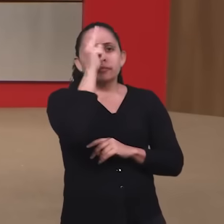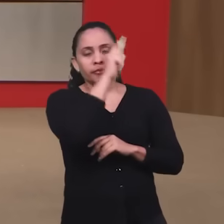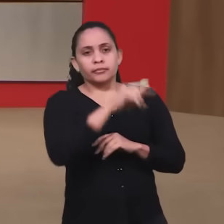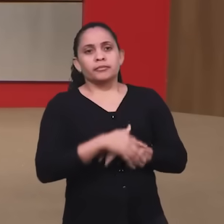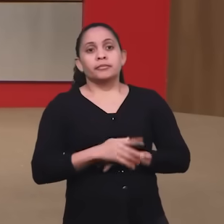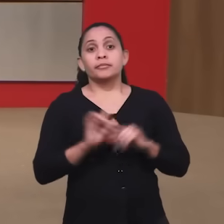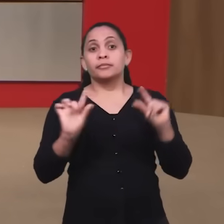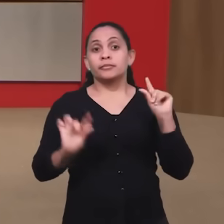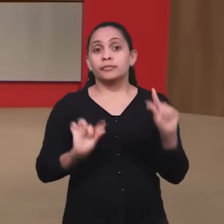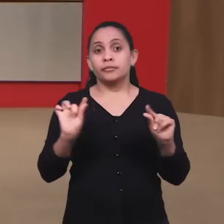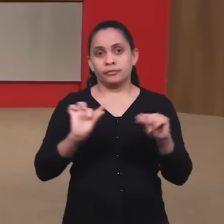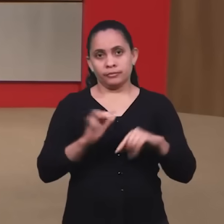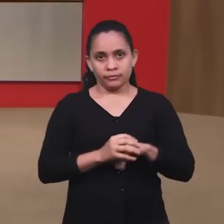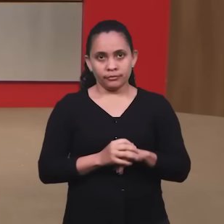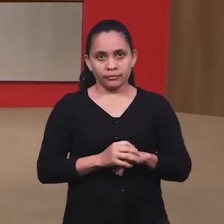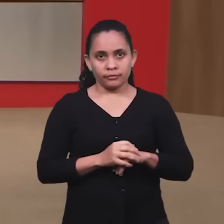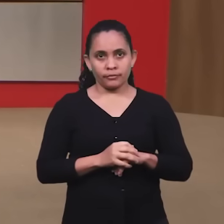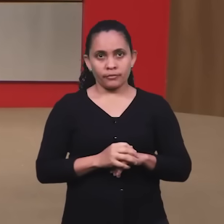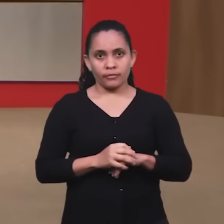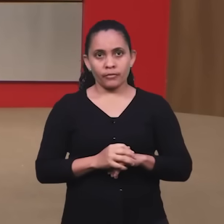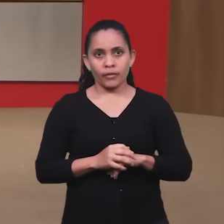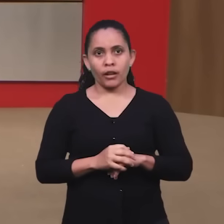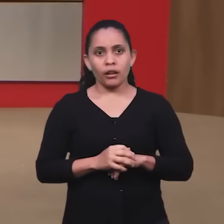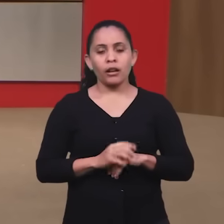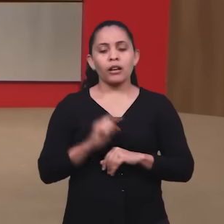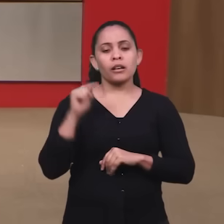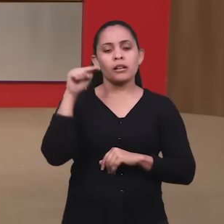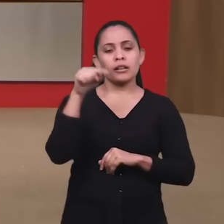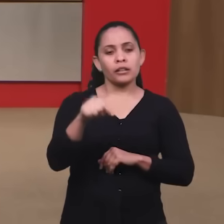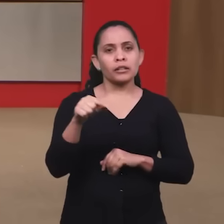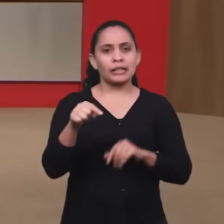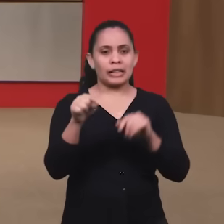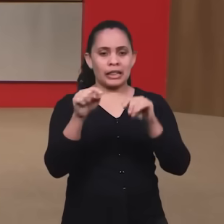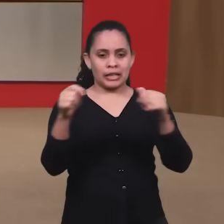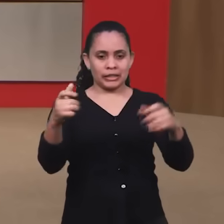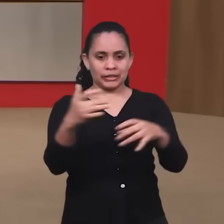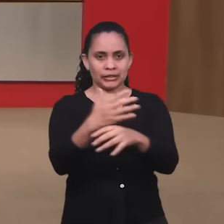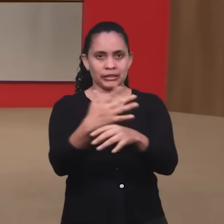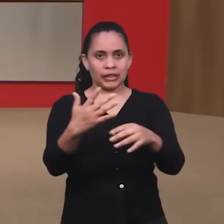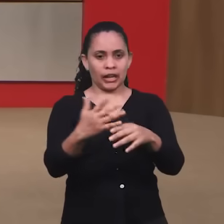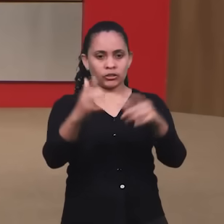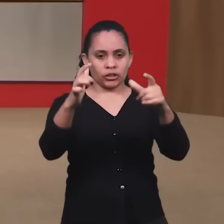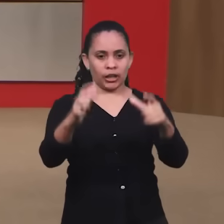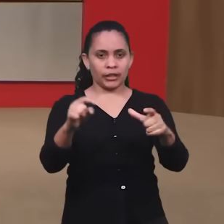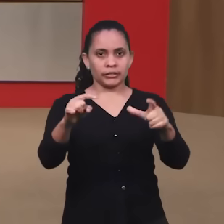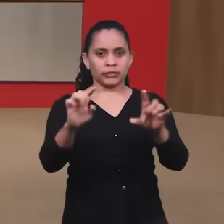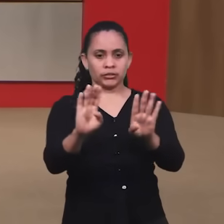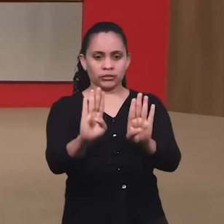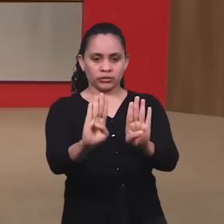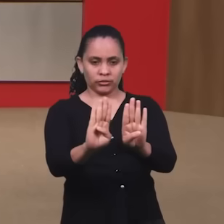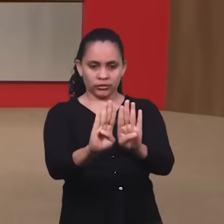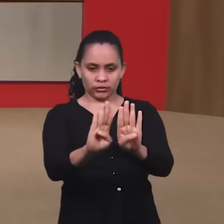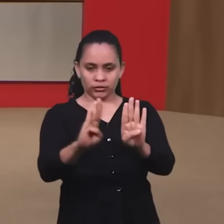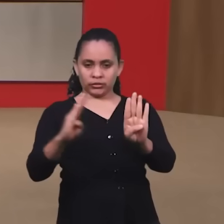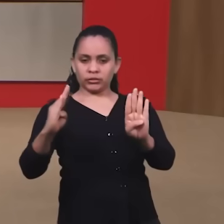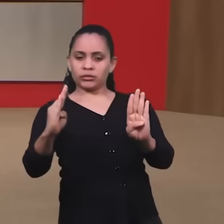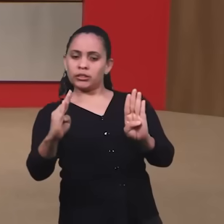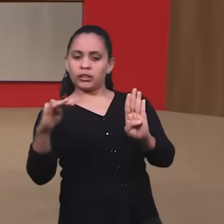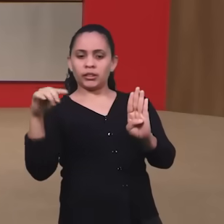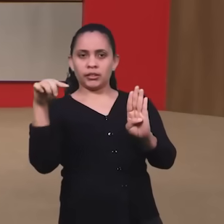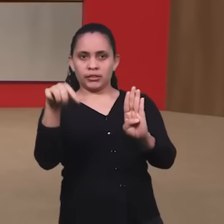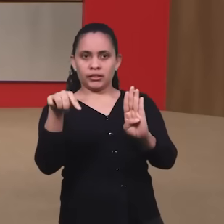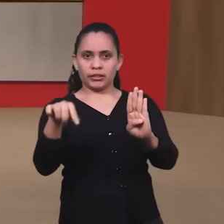história, que ao chegar diante da porta daquela cidade, Naim, e as cidades,